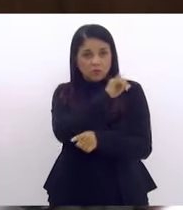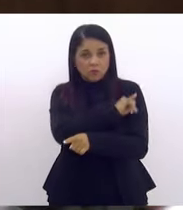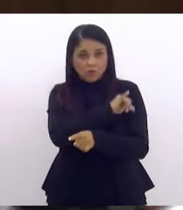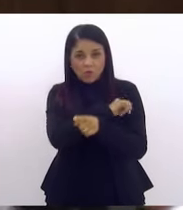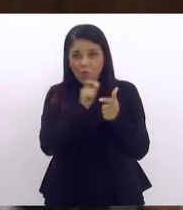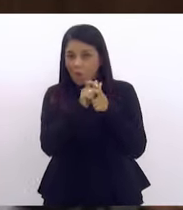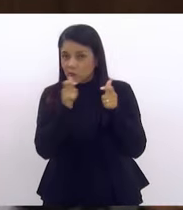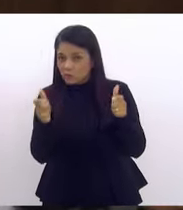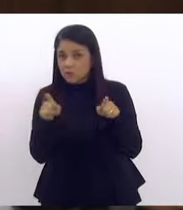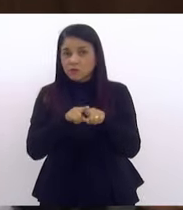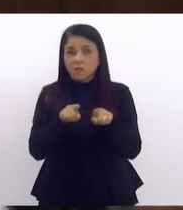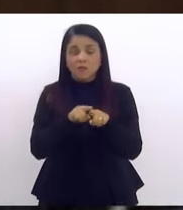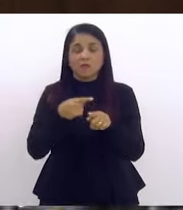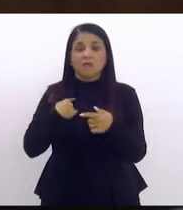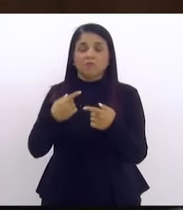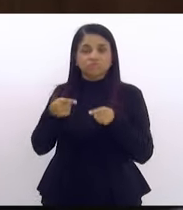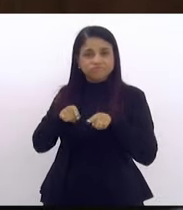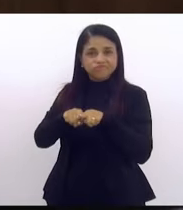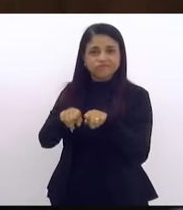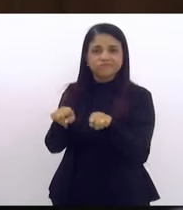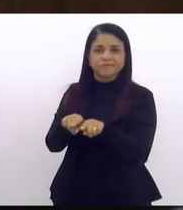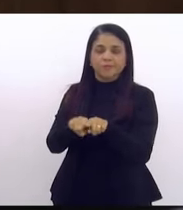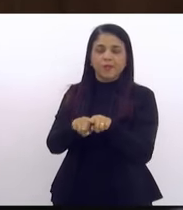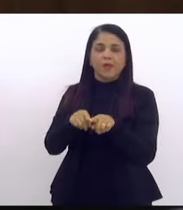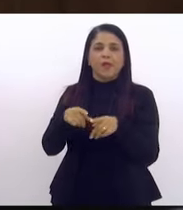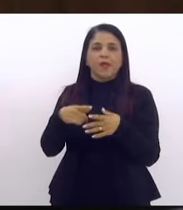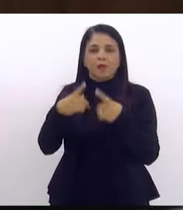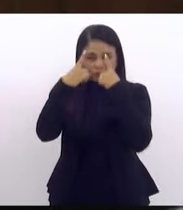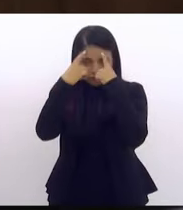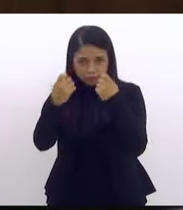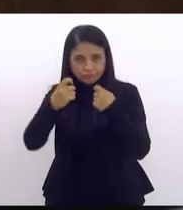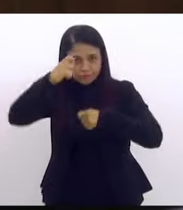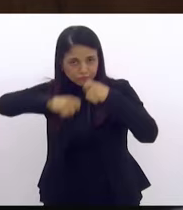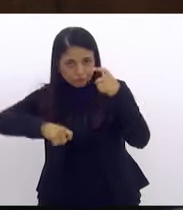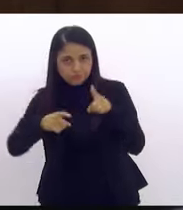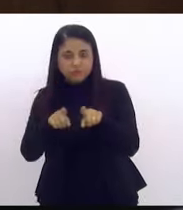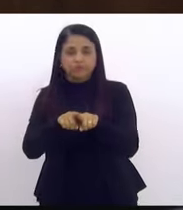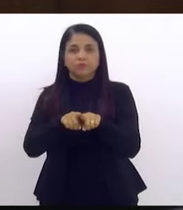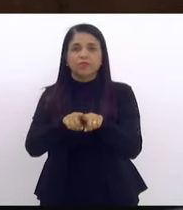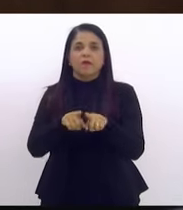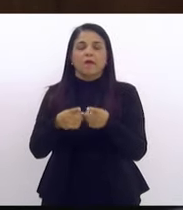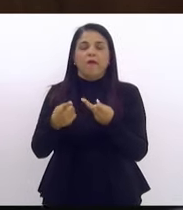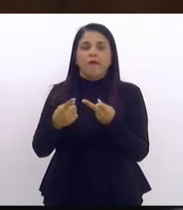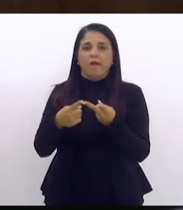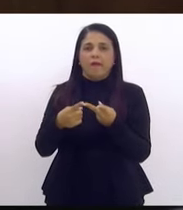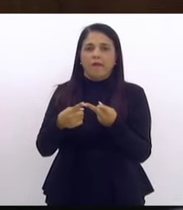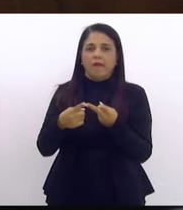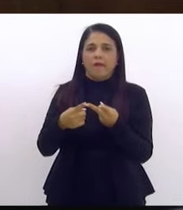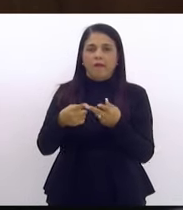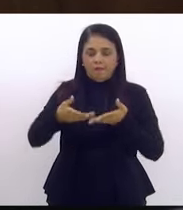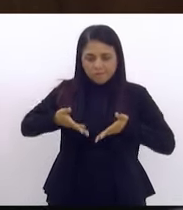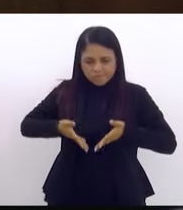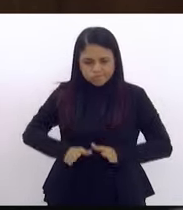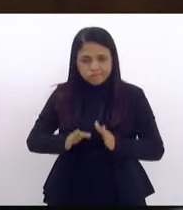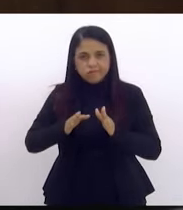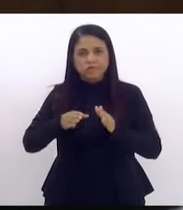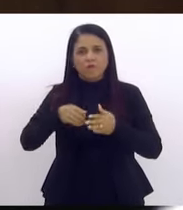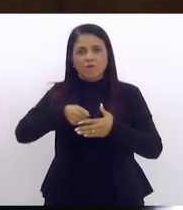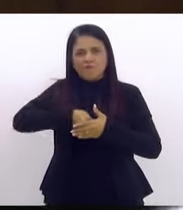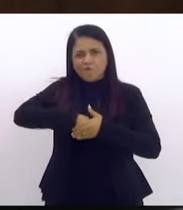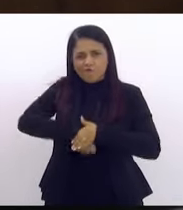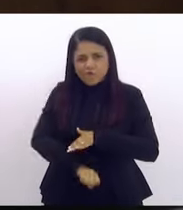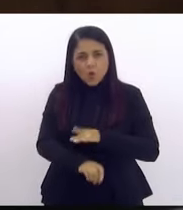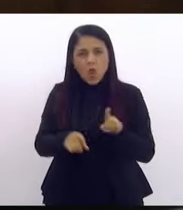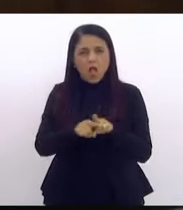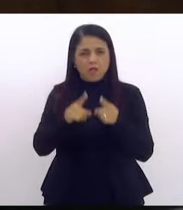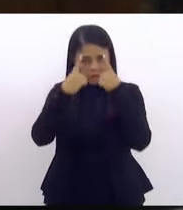questões relacionadas aos estupros, violências obstétricas, a situação das mulheres em situação de privação de liberdade, então